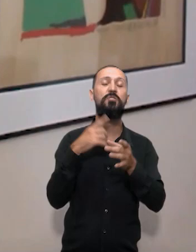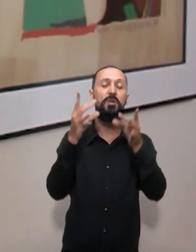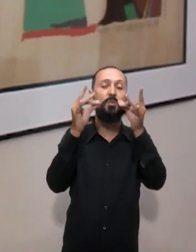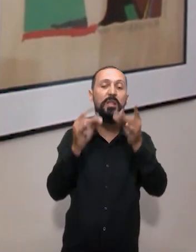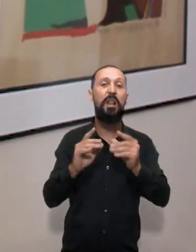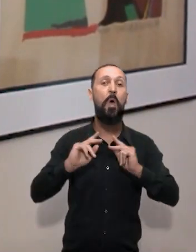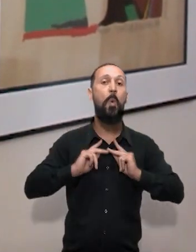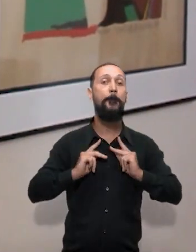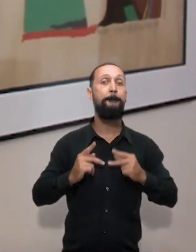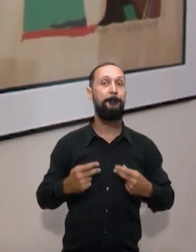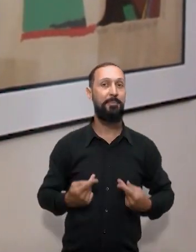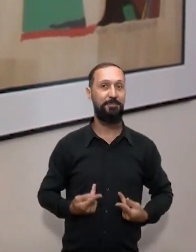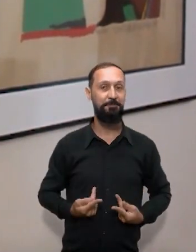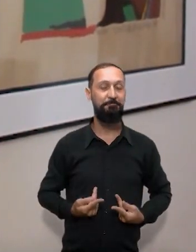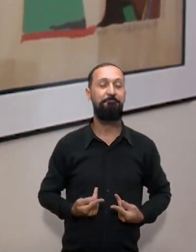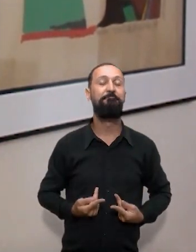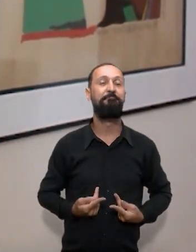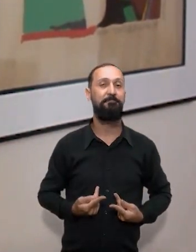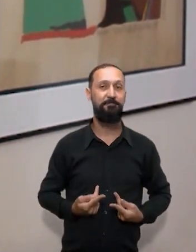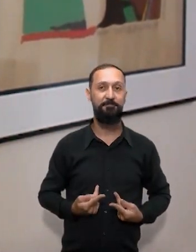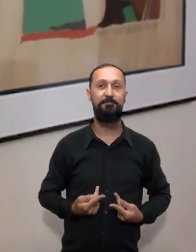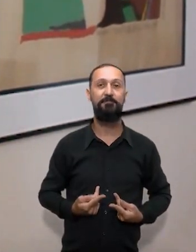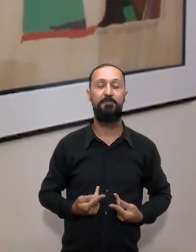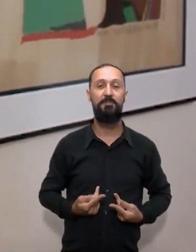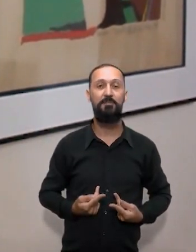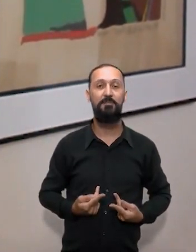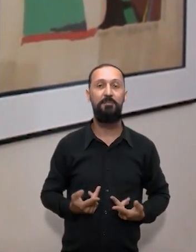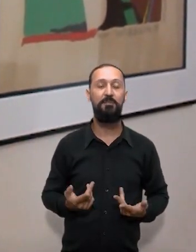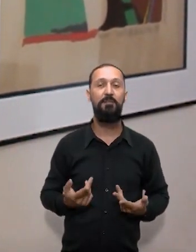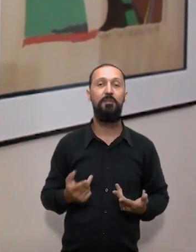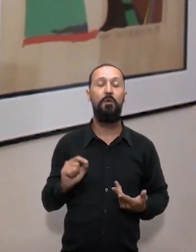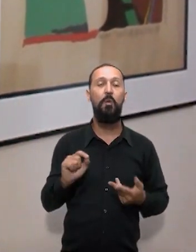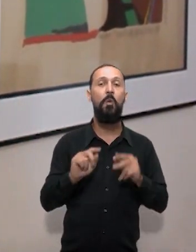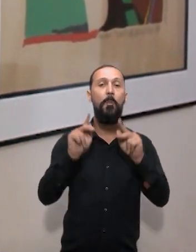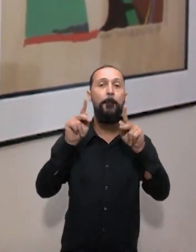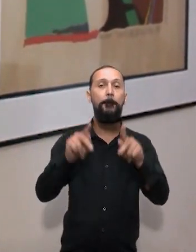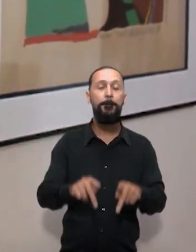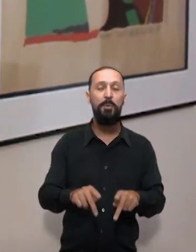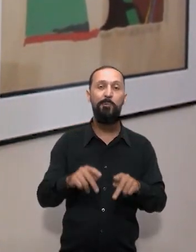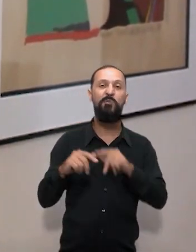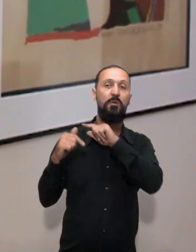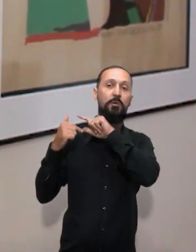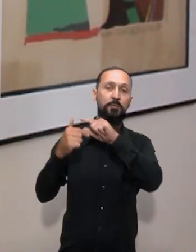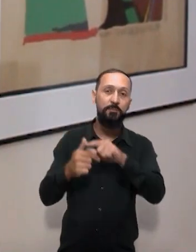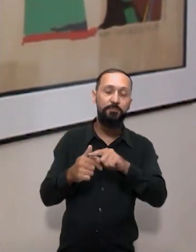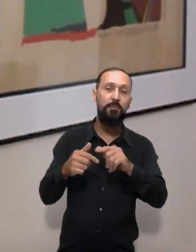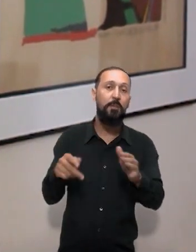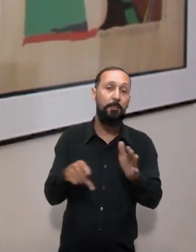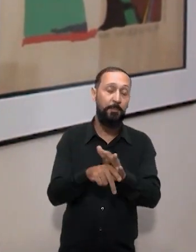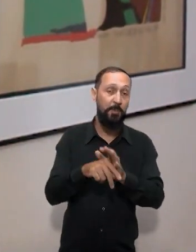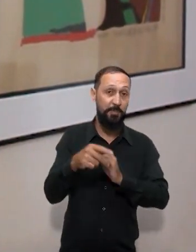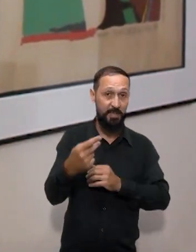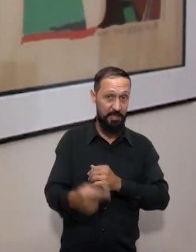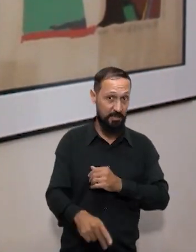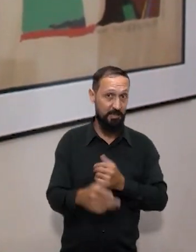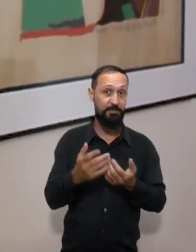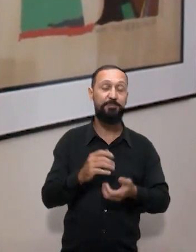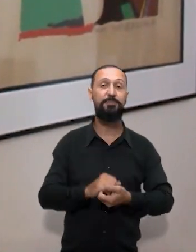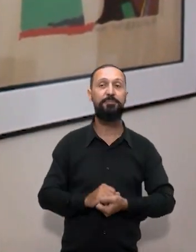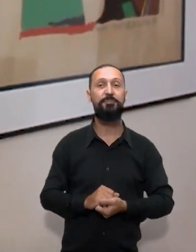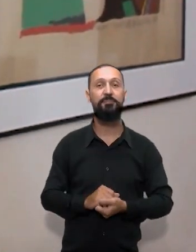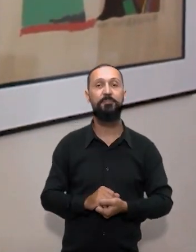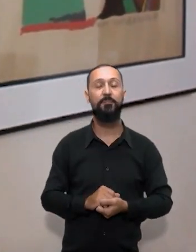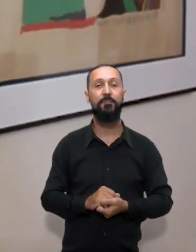né, trazia o componente humano, o povo tradicional originário